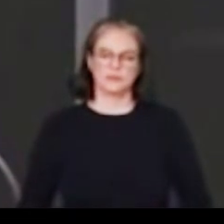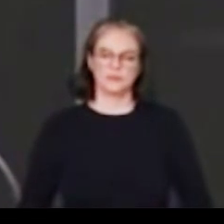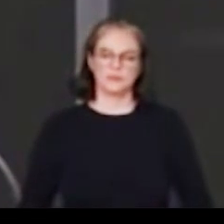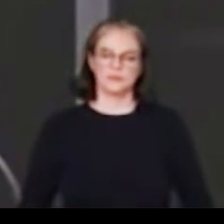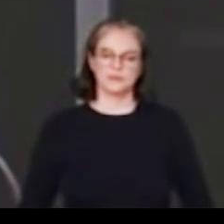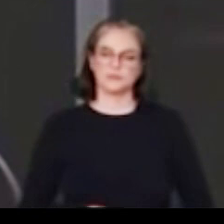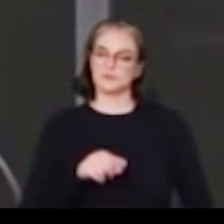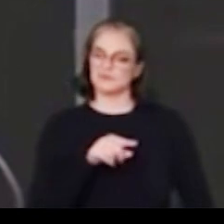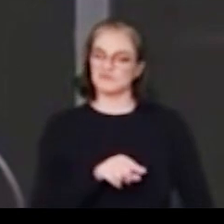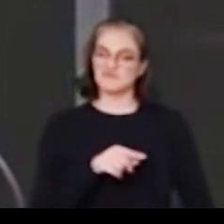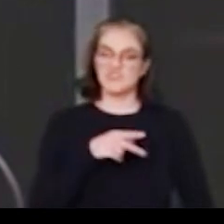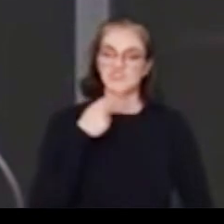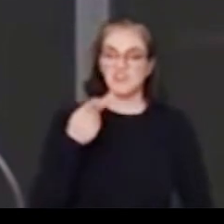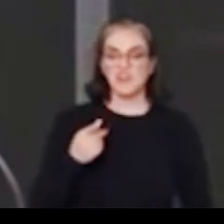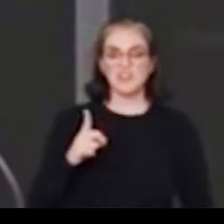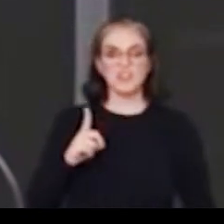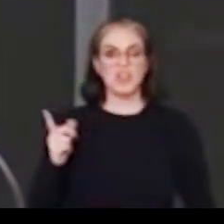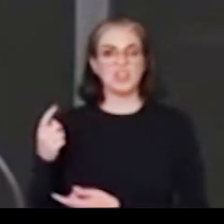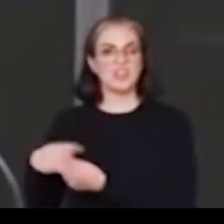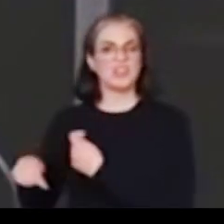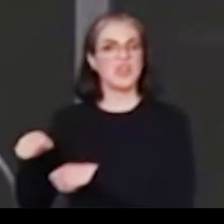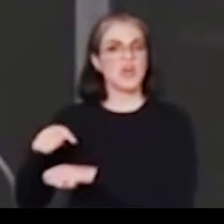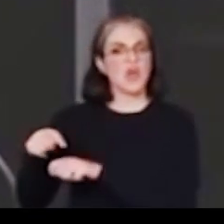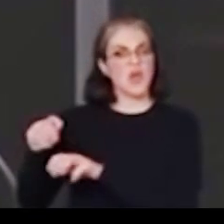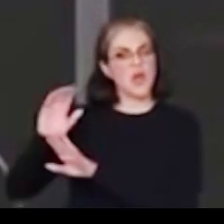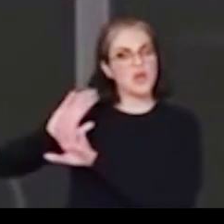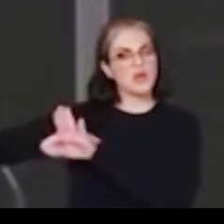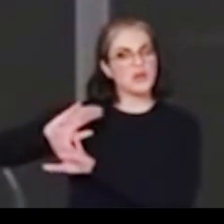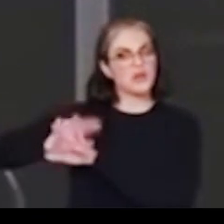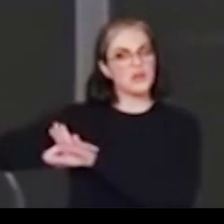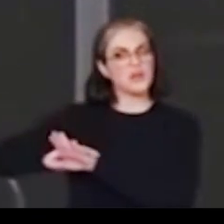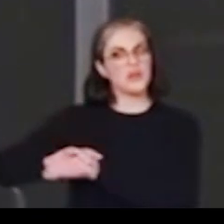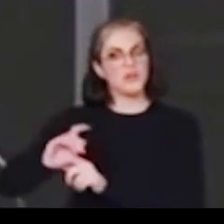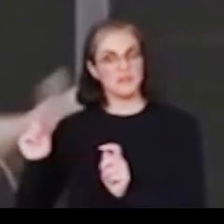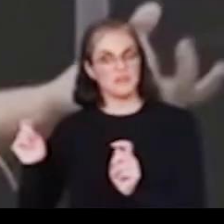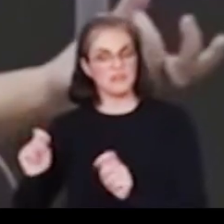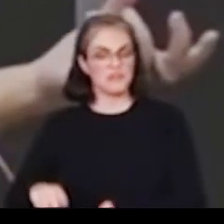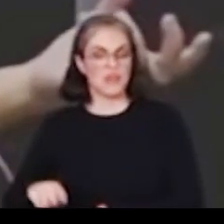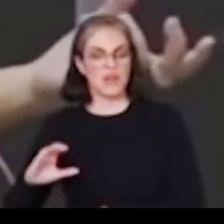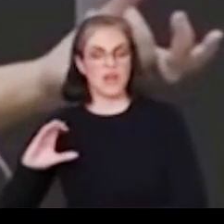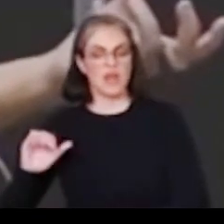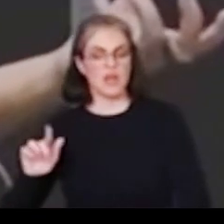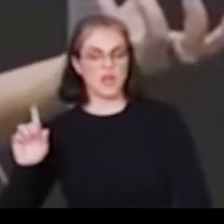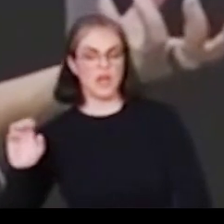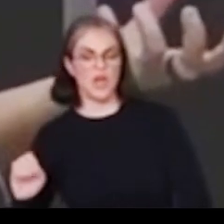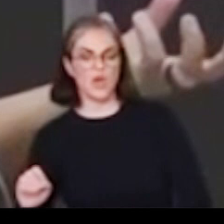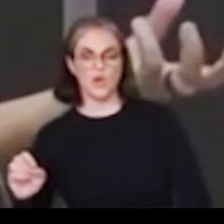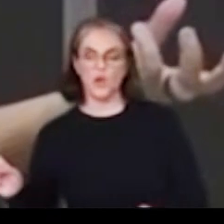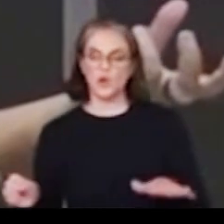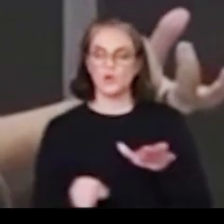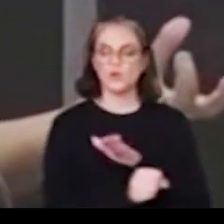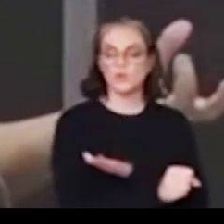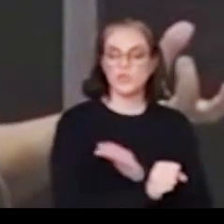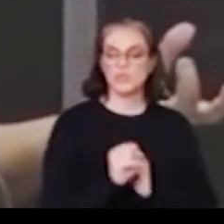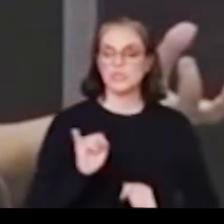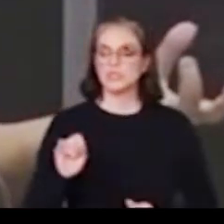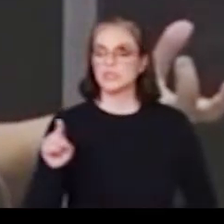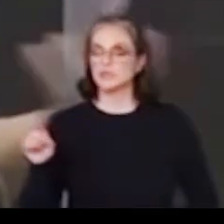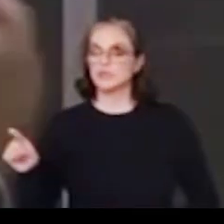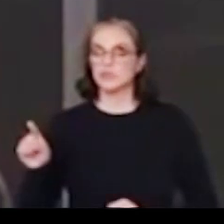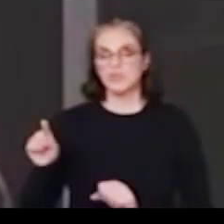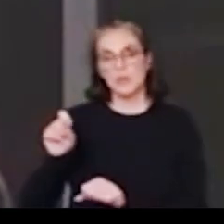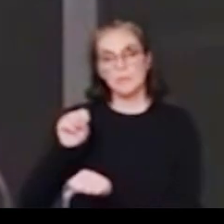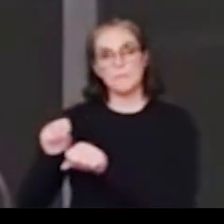de oferecer cargos comissionados no Palácio do Planalto para matar alguém, para efetivar uma queima de